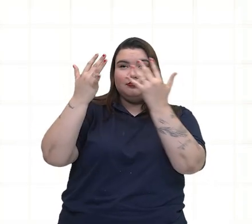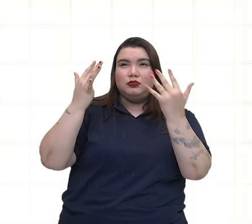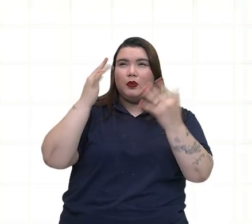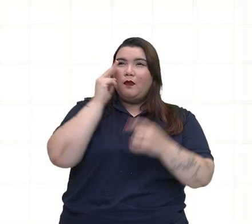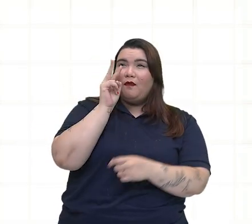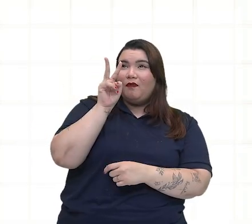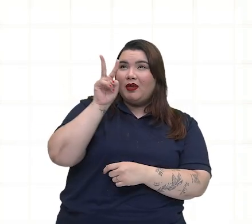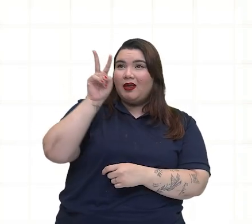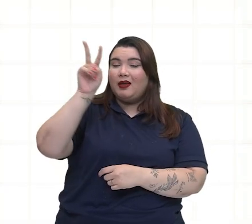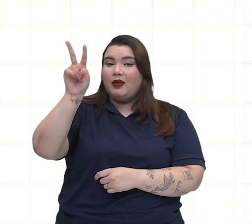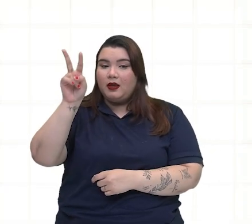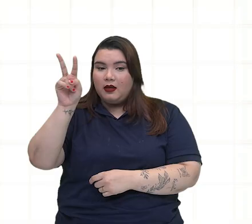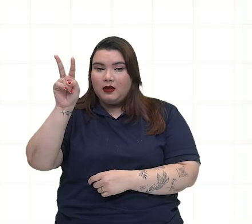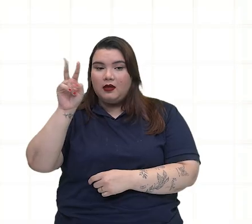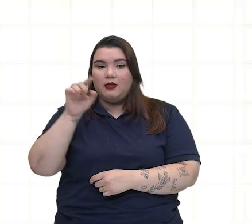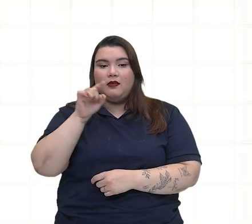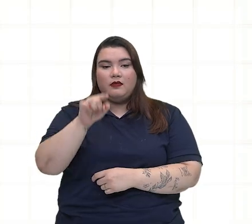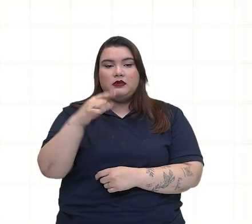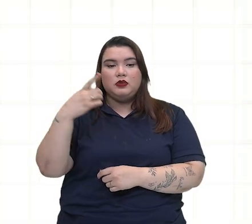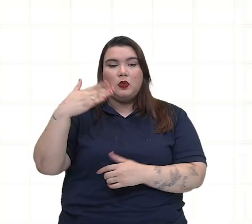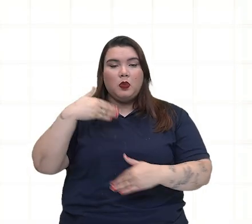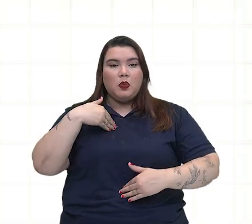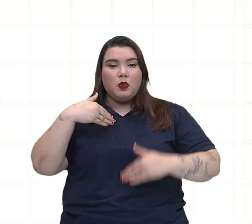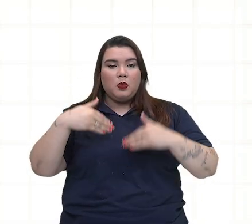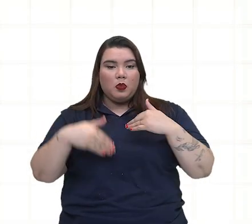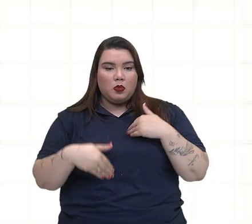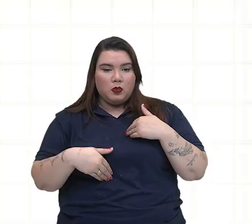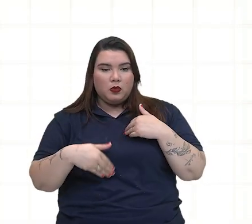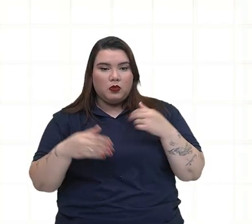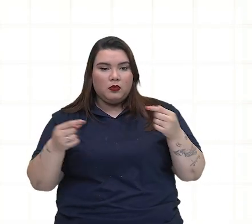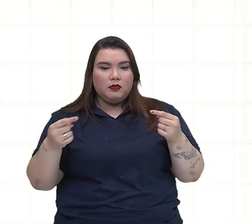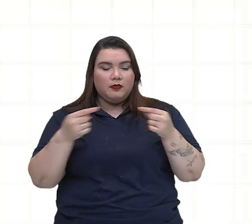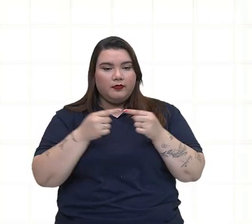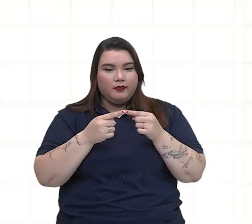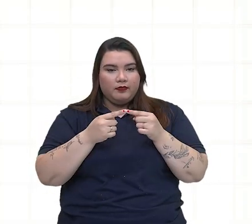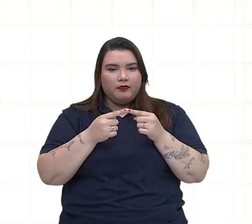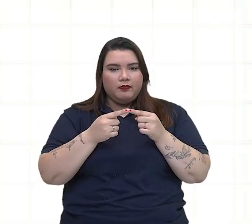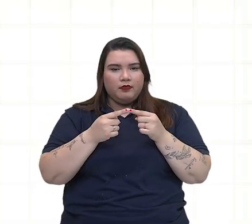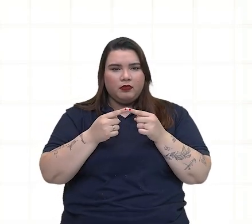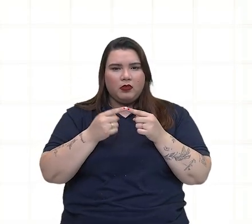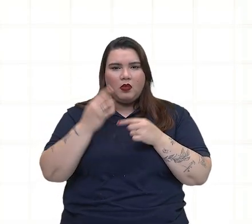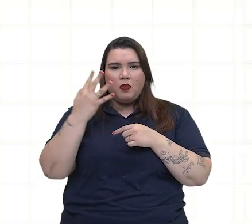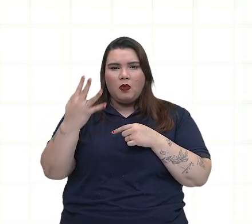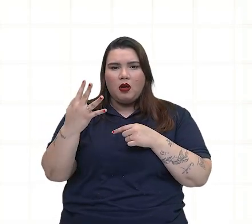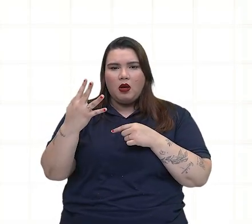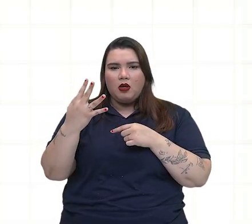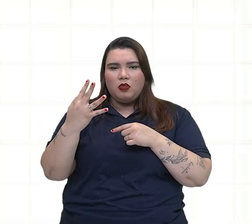Sul, e você vai projetar o seu tamanho 4 vezes e meia.